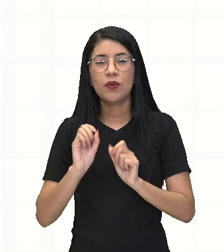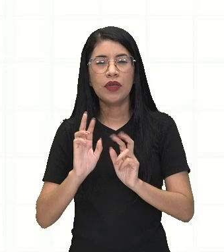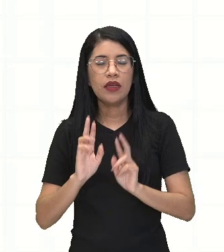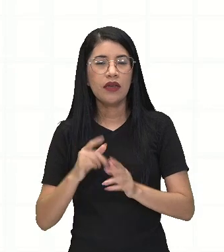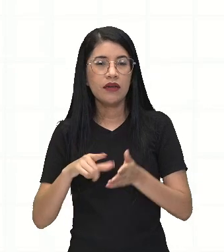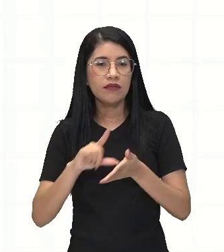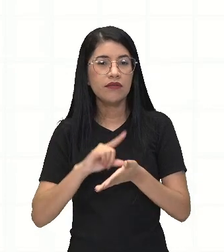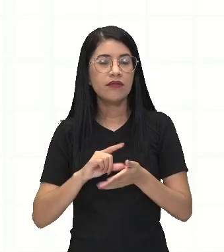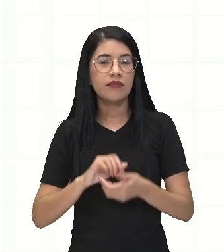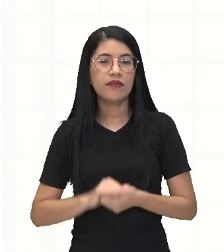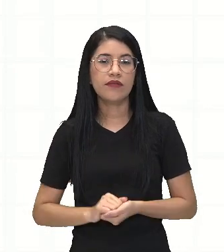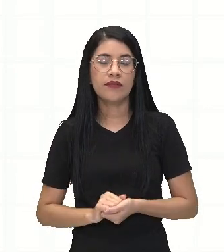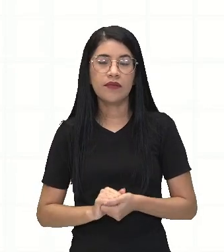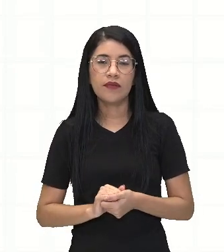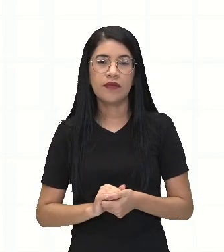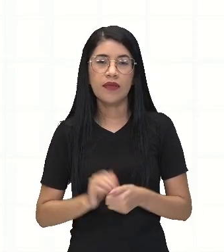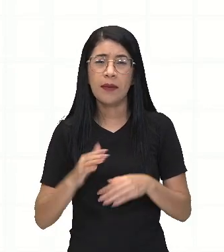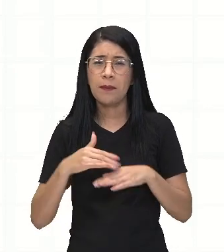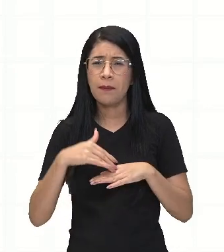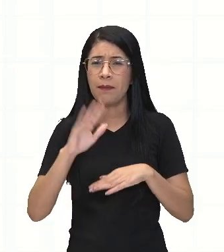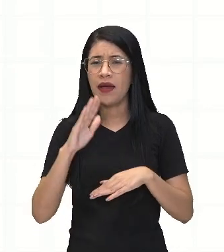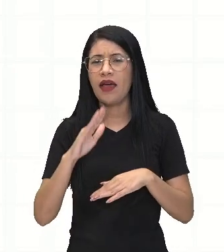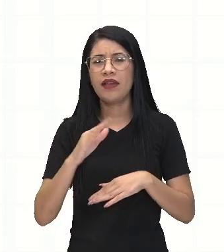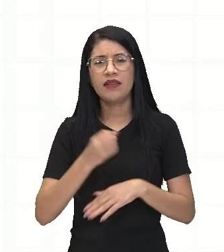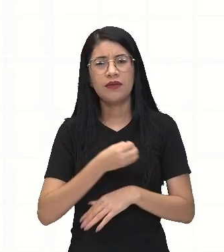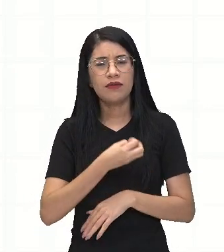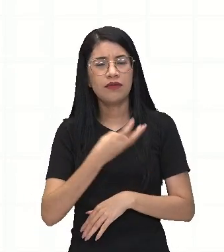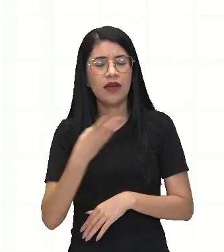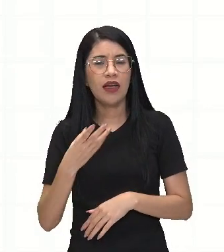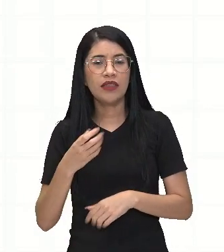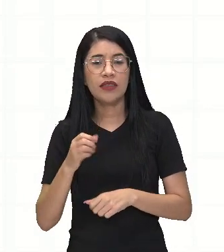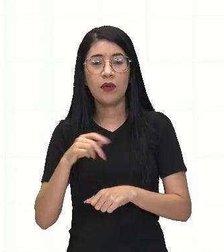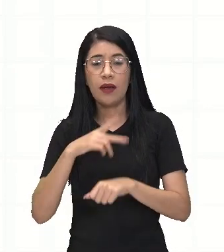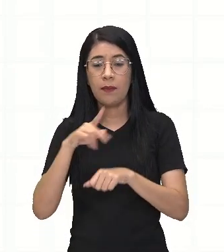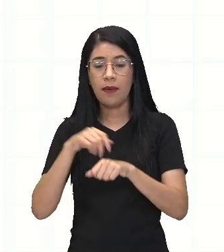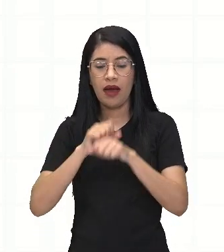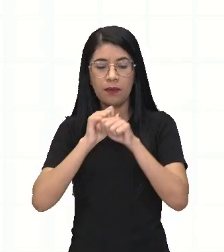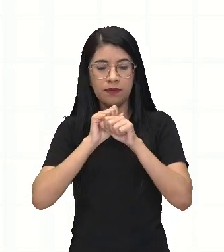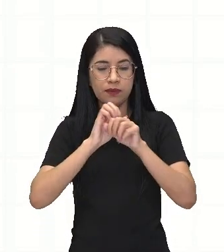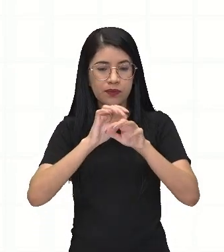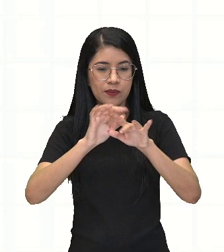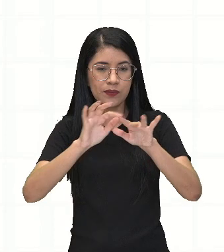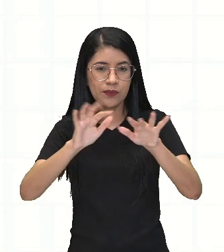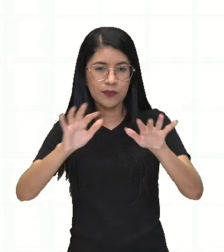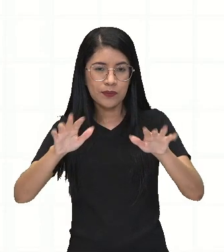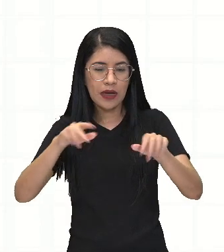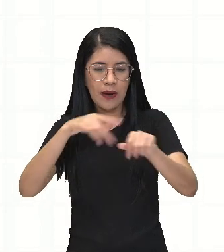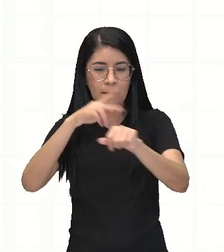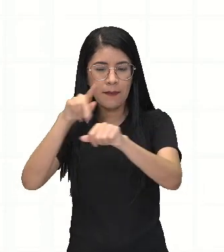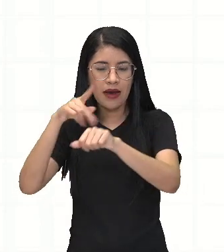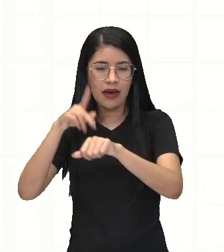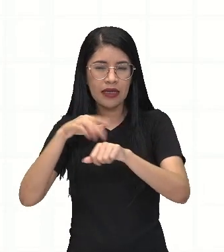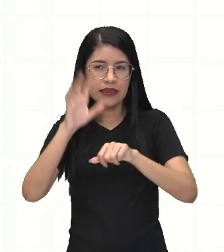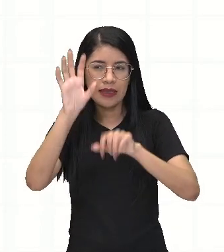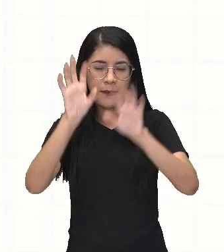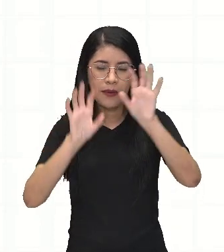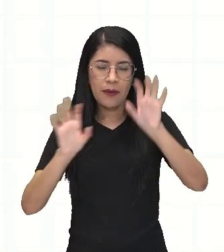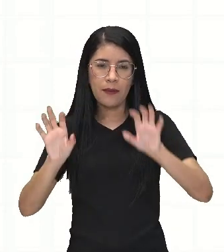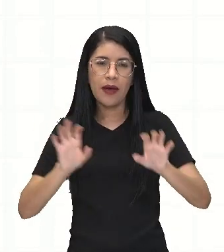acima do esperado, e é uma epidemia que se espalha entre vários países ou continente.